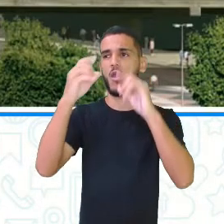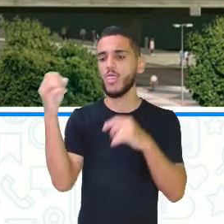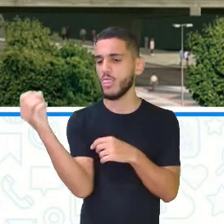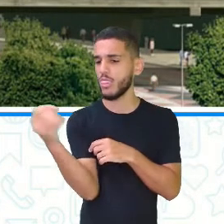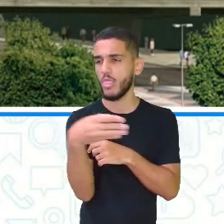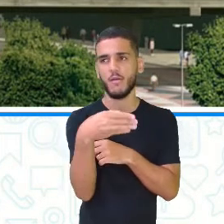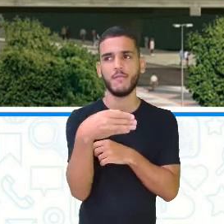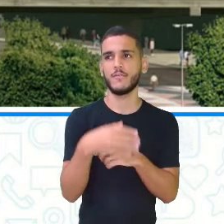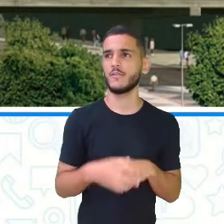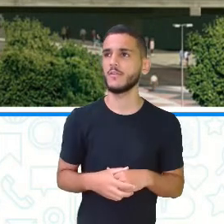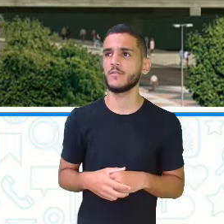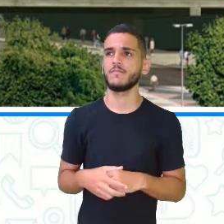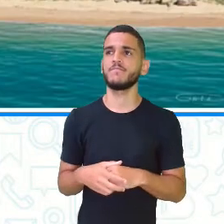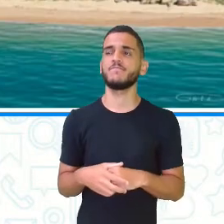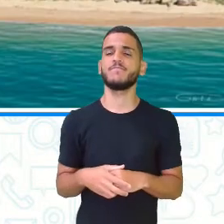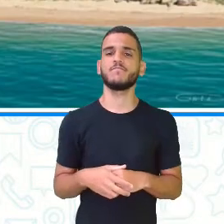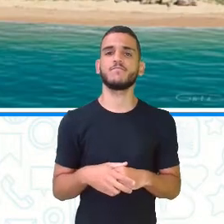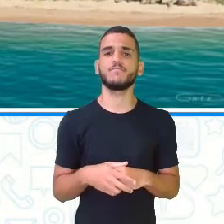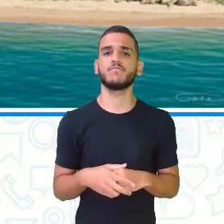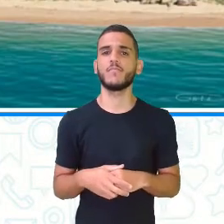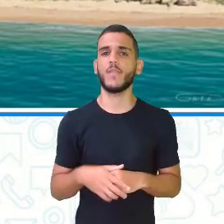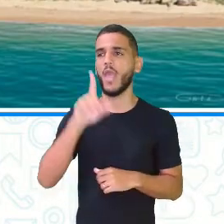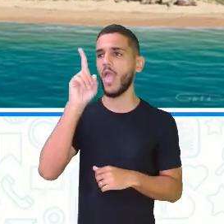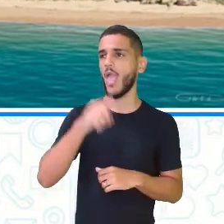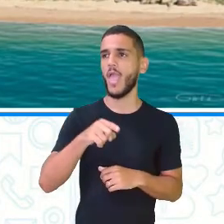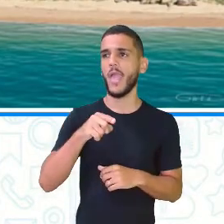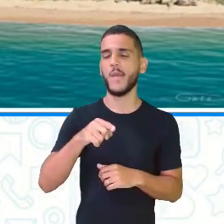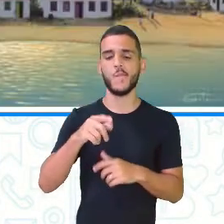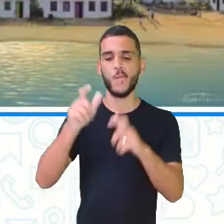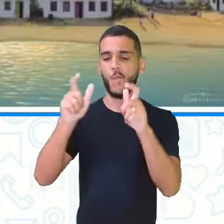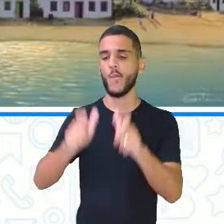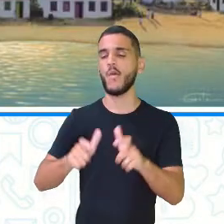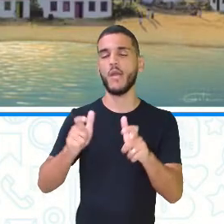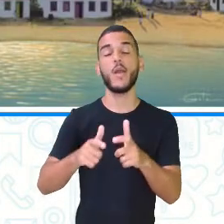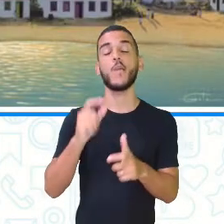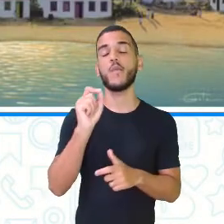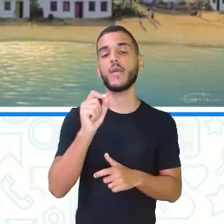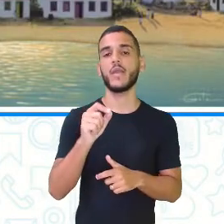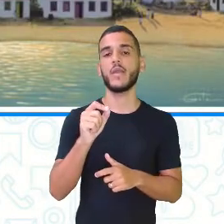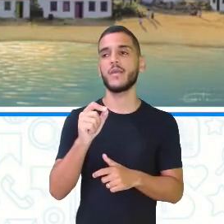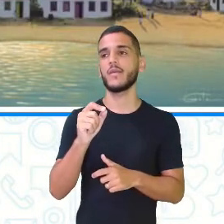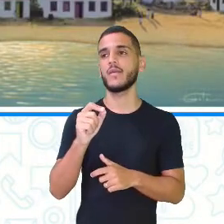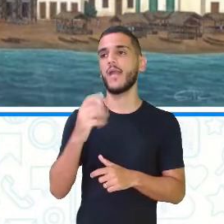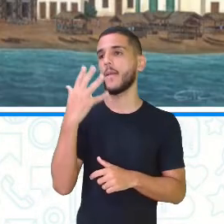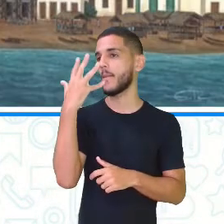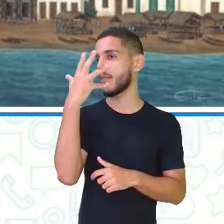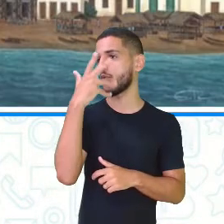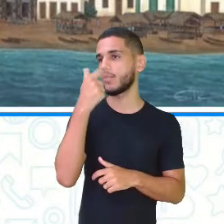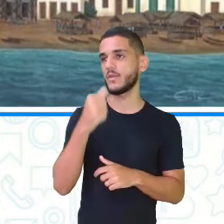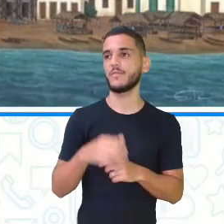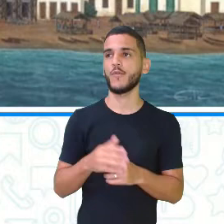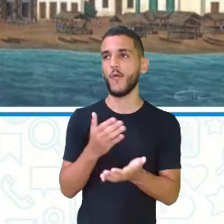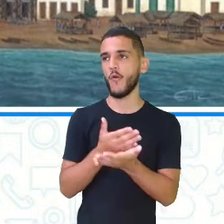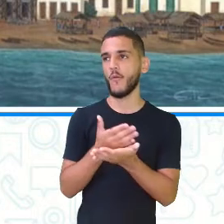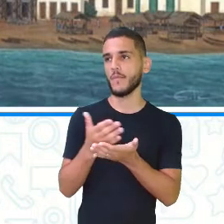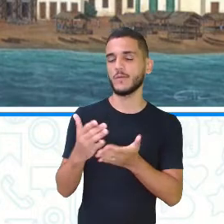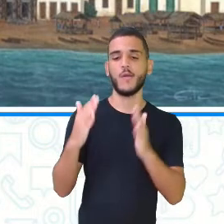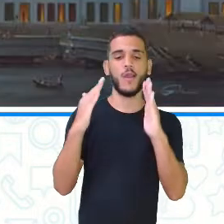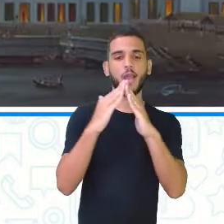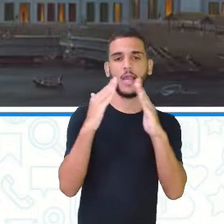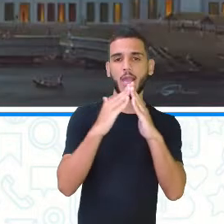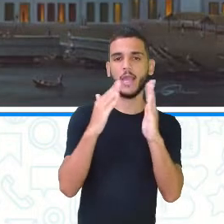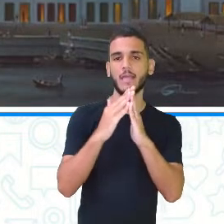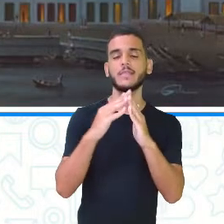se tornando uma cidade grande como a gente conhece, ó. Começou com uma casinha, foi se criando